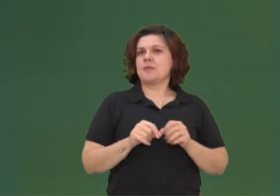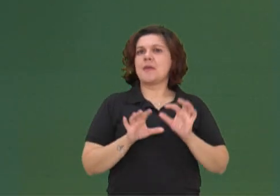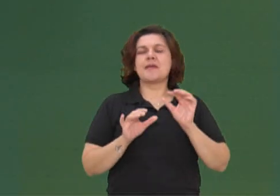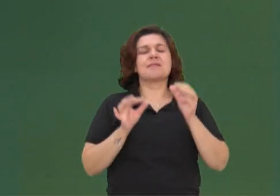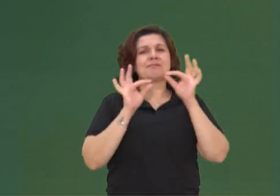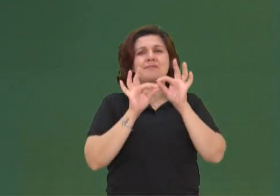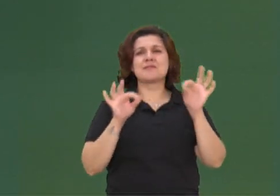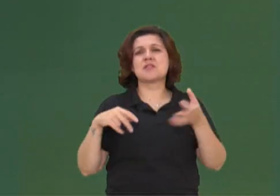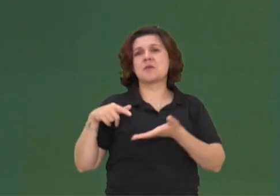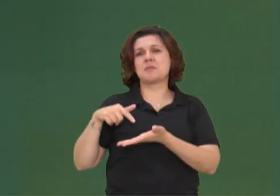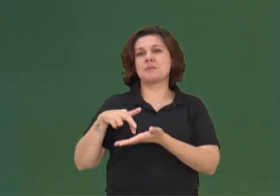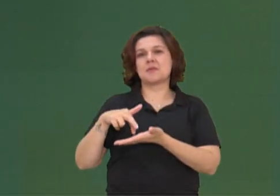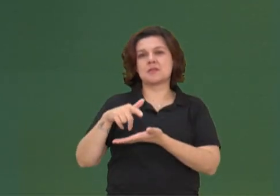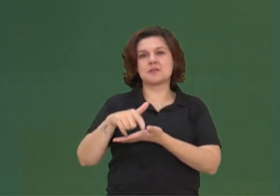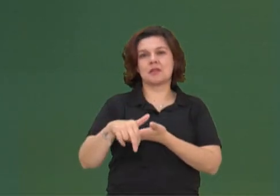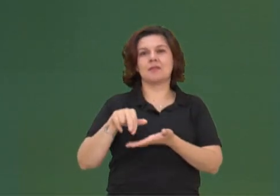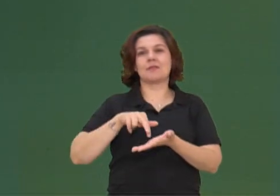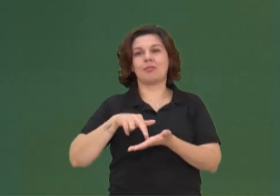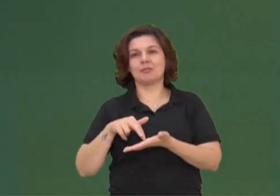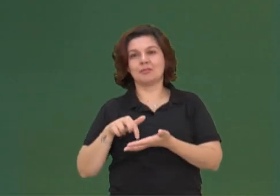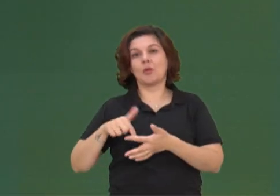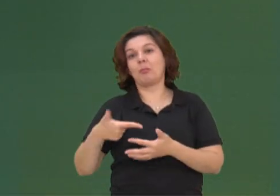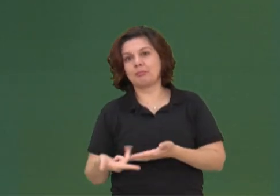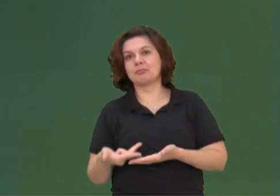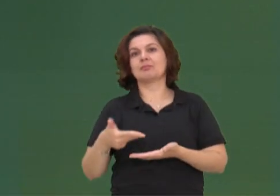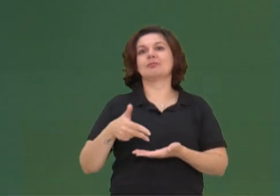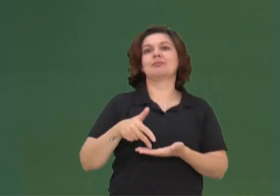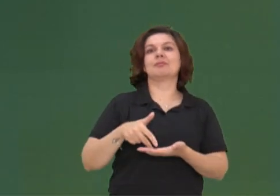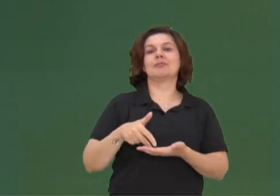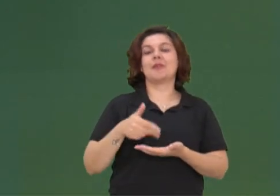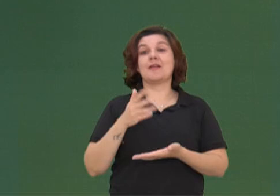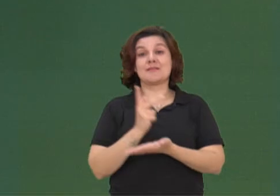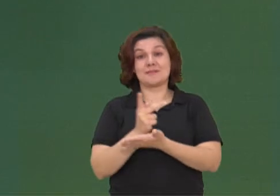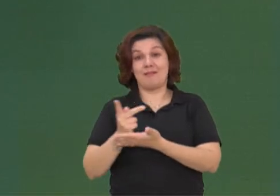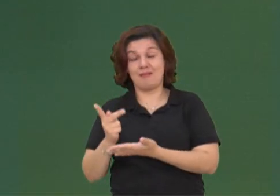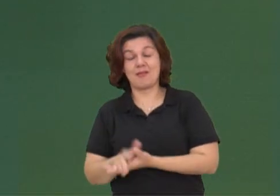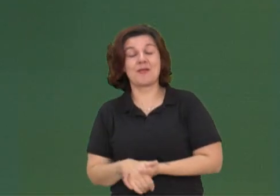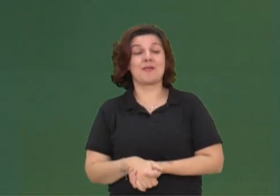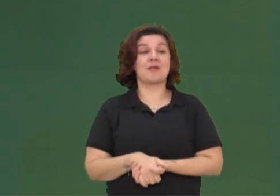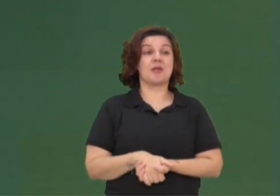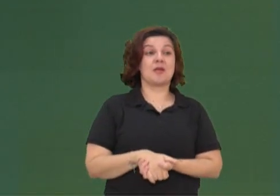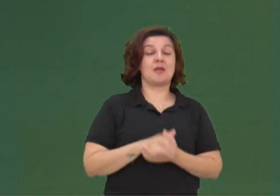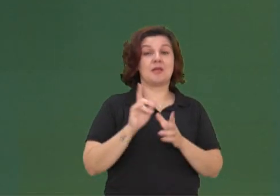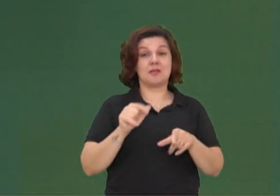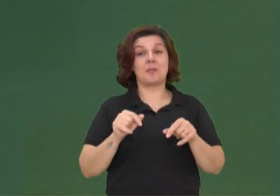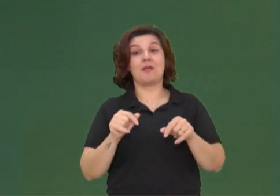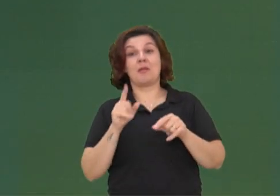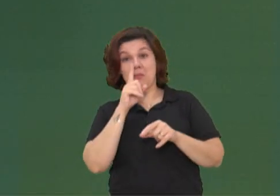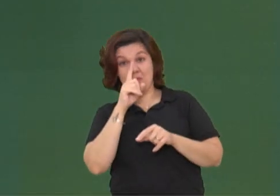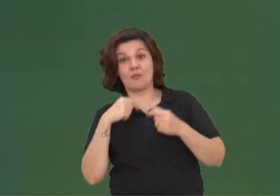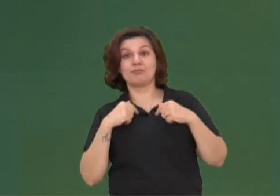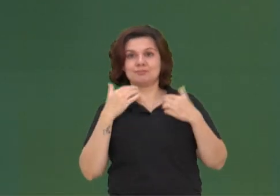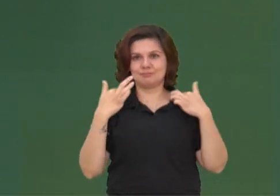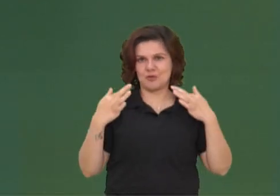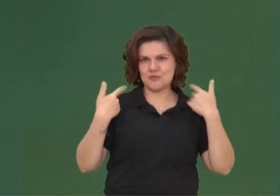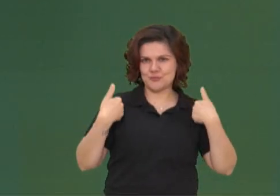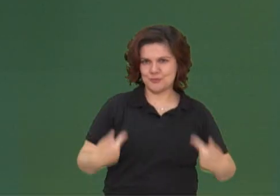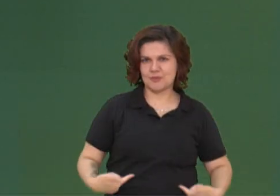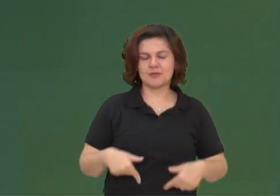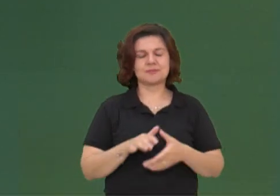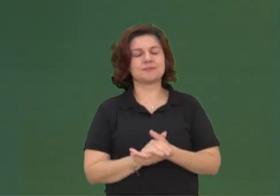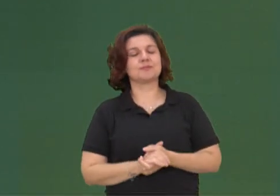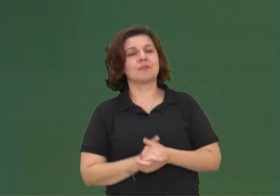simples andar, sem tropeçar ali com tanta frequência e colocar em risco ali sua integridade. Também coloquei